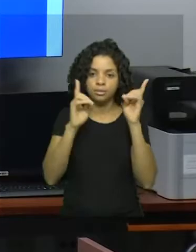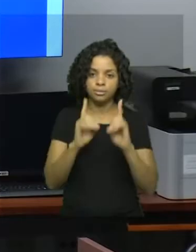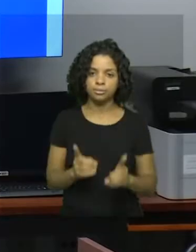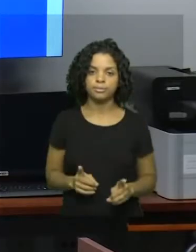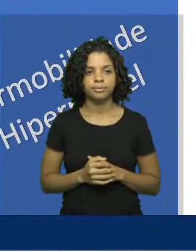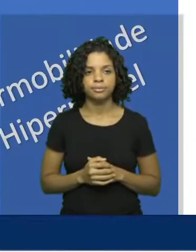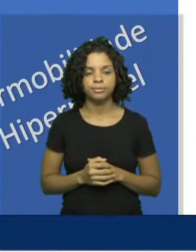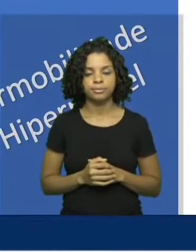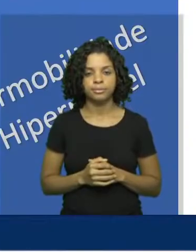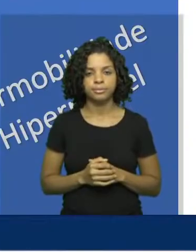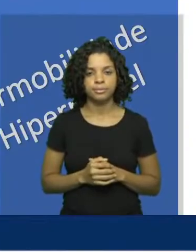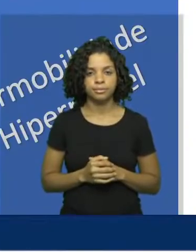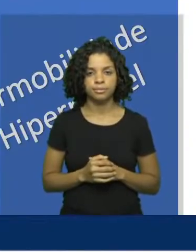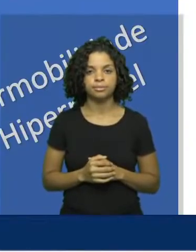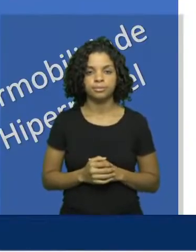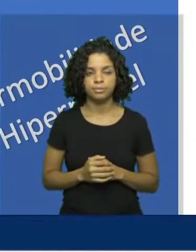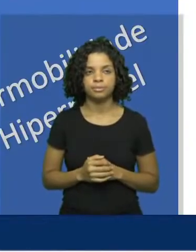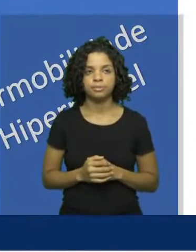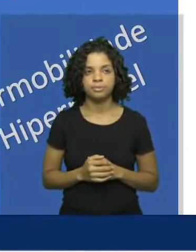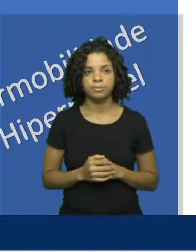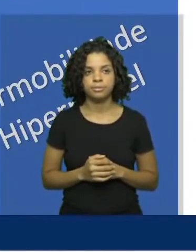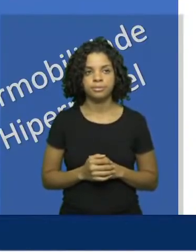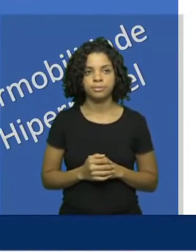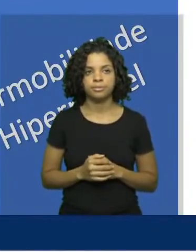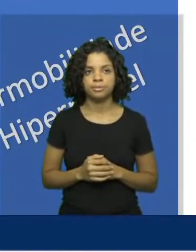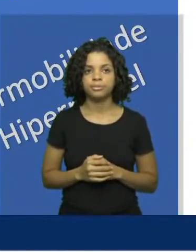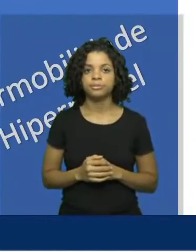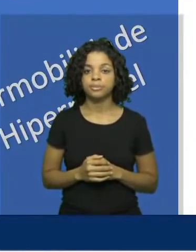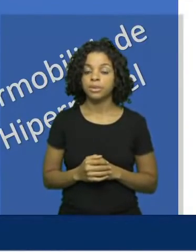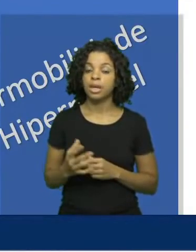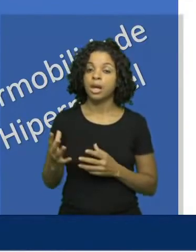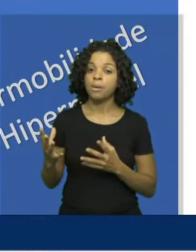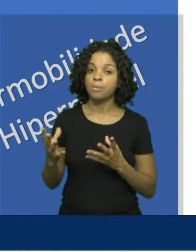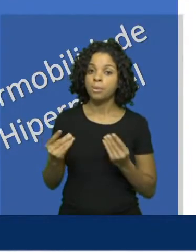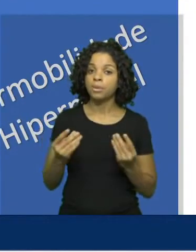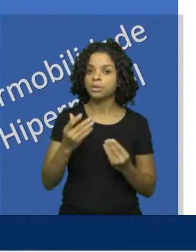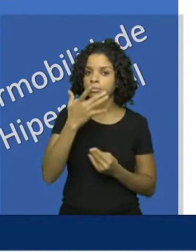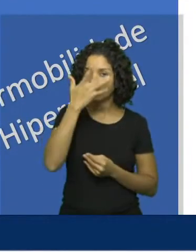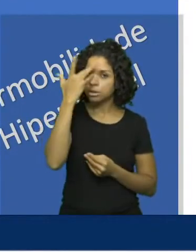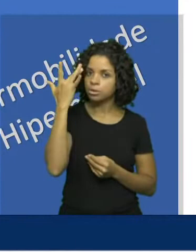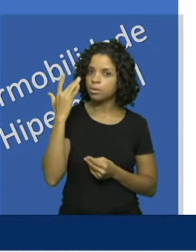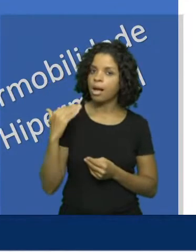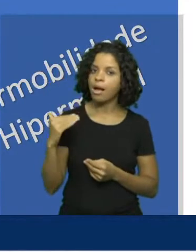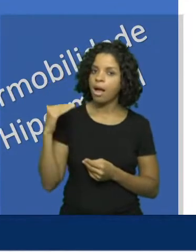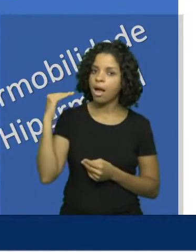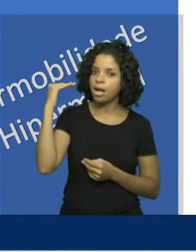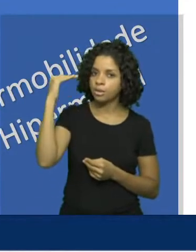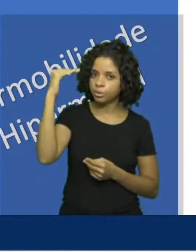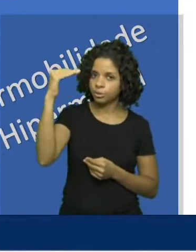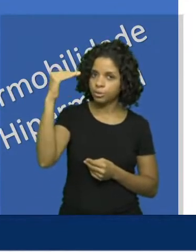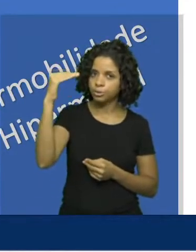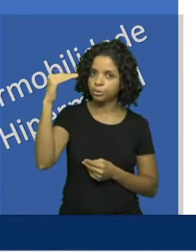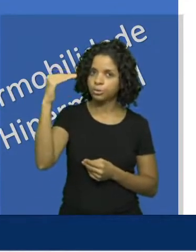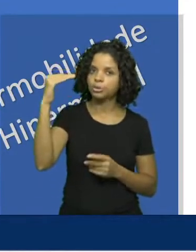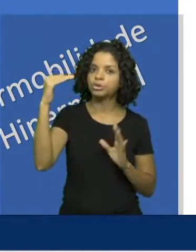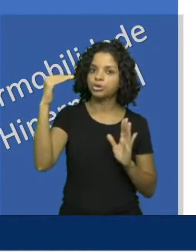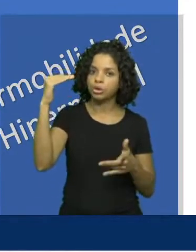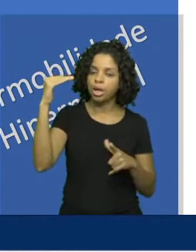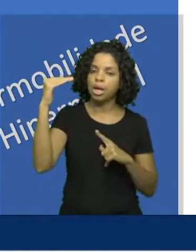física. Percebemos hoje que muitos dos adultos que estão incapazes, com problemas de